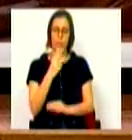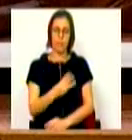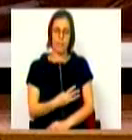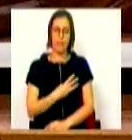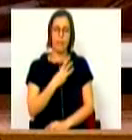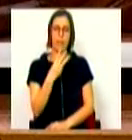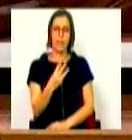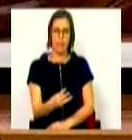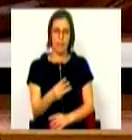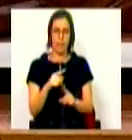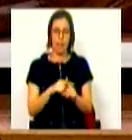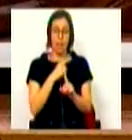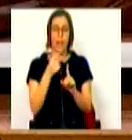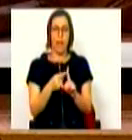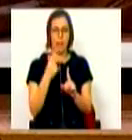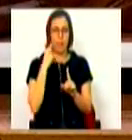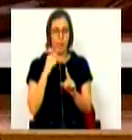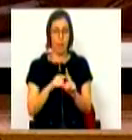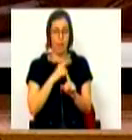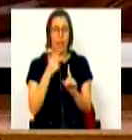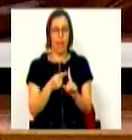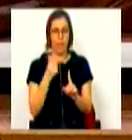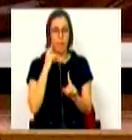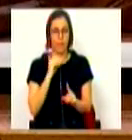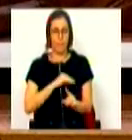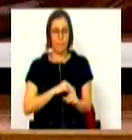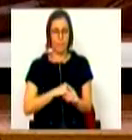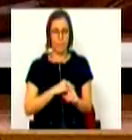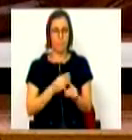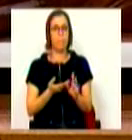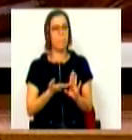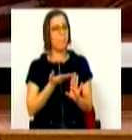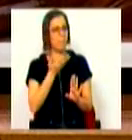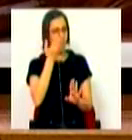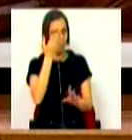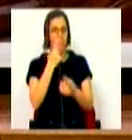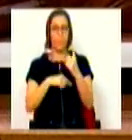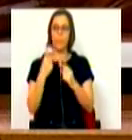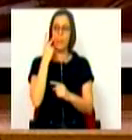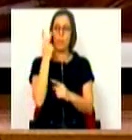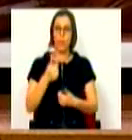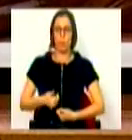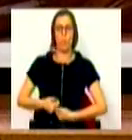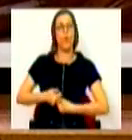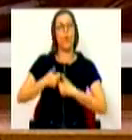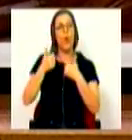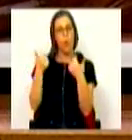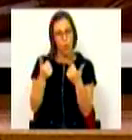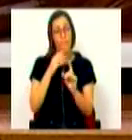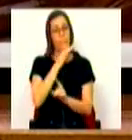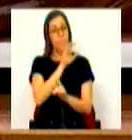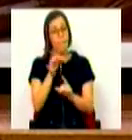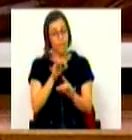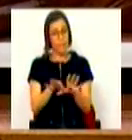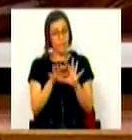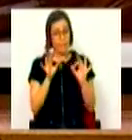3 anos, ano após ano, os seus rendimentos aumentarem e as suas vidas melhorarem. São famílias